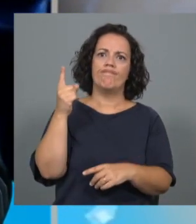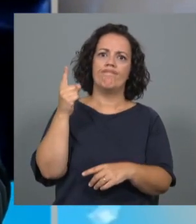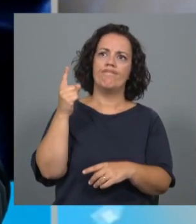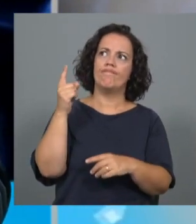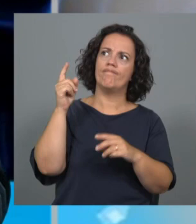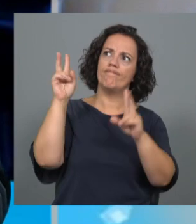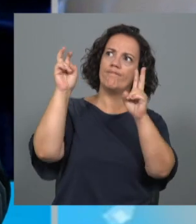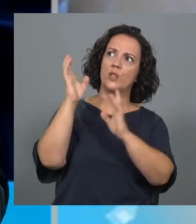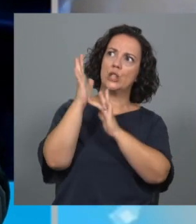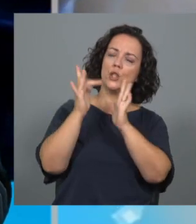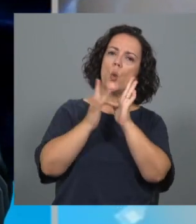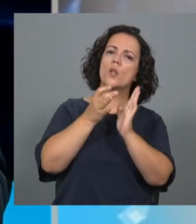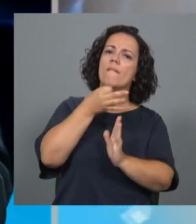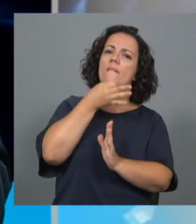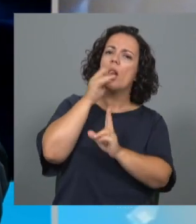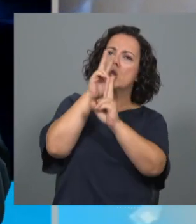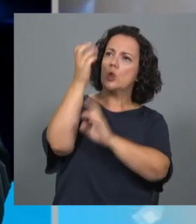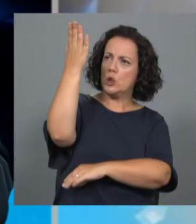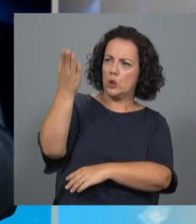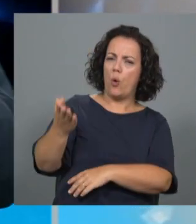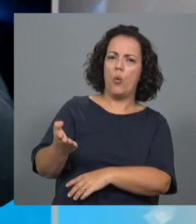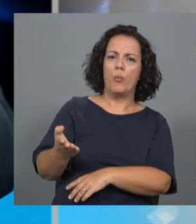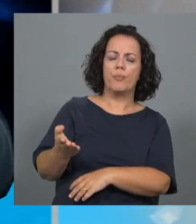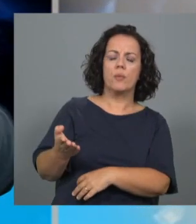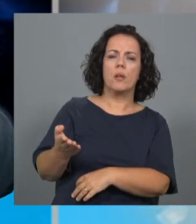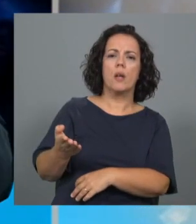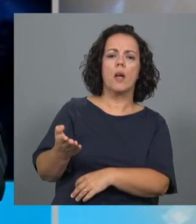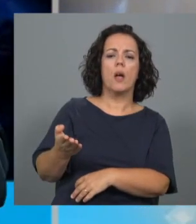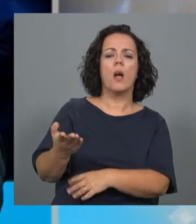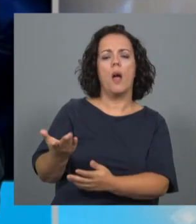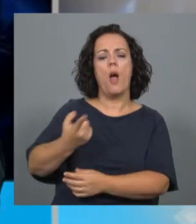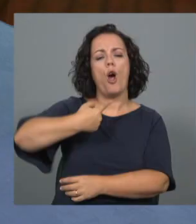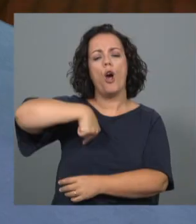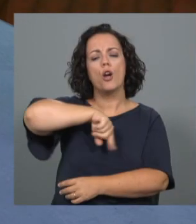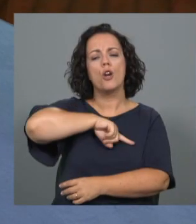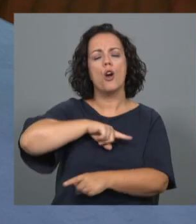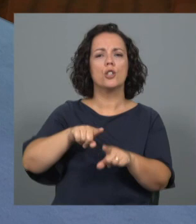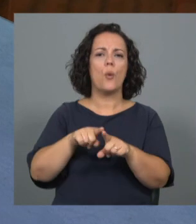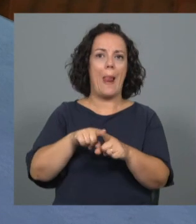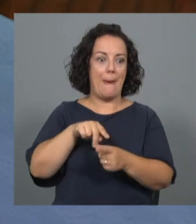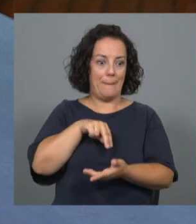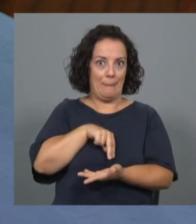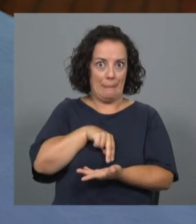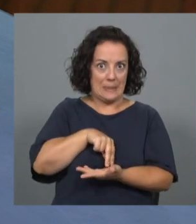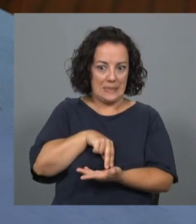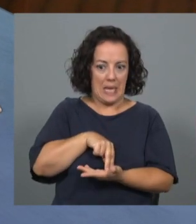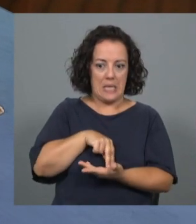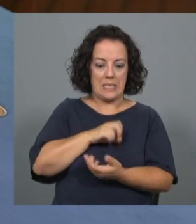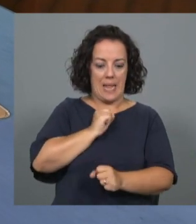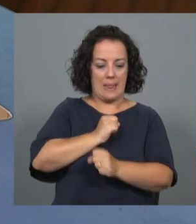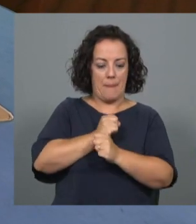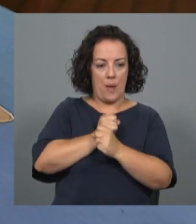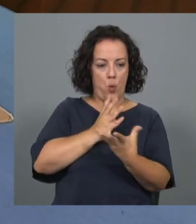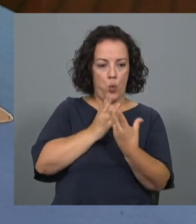Jesus vem a um certo momento da nossa presença e do nosso trabalho com os